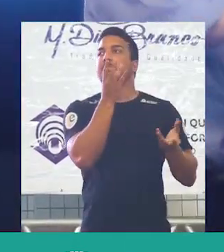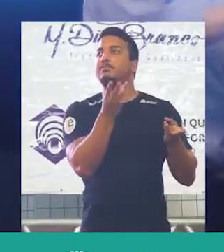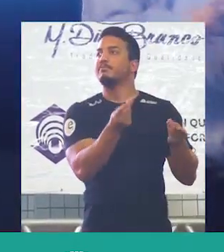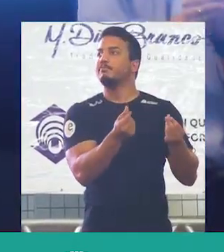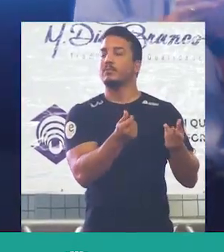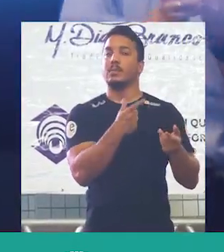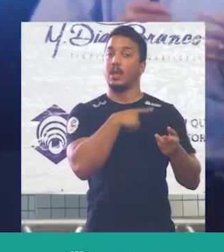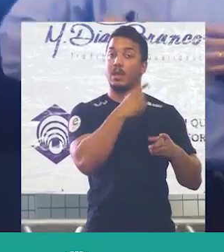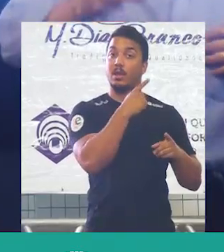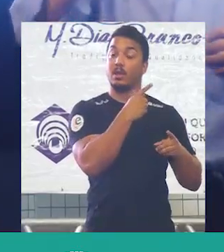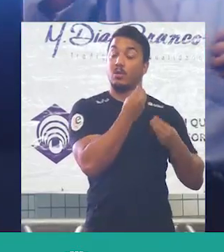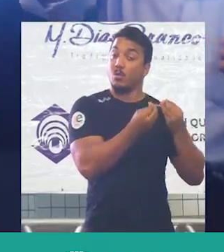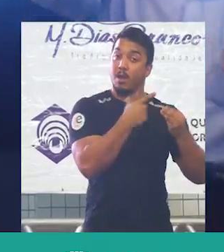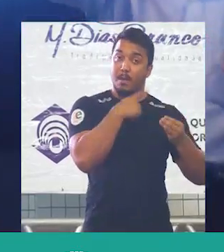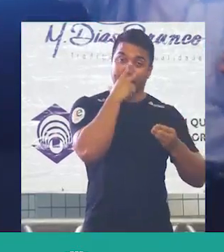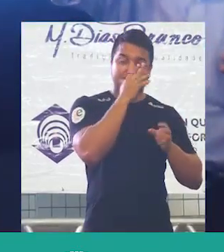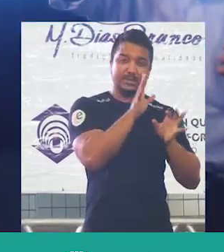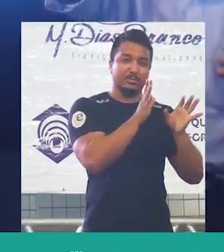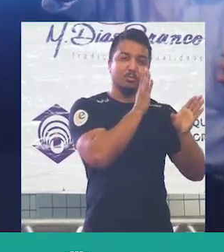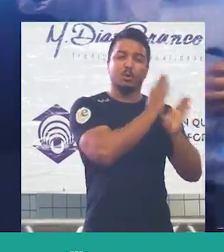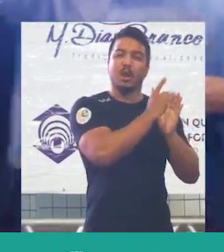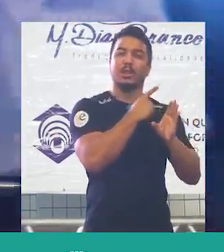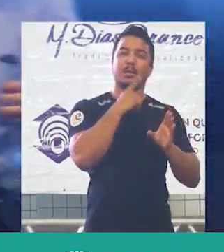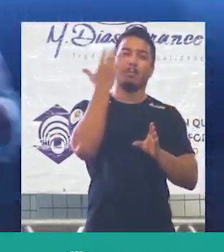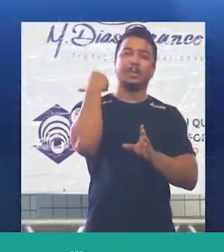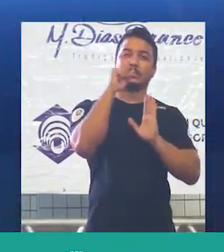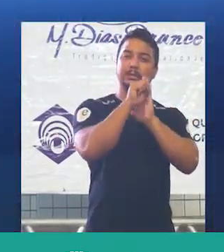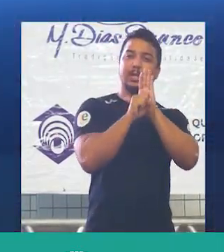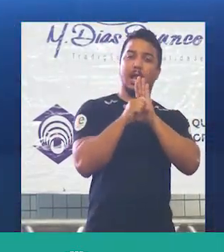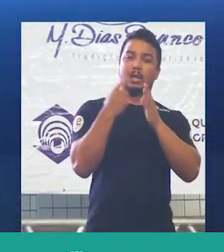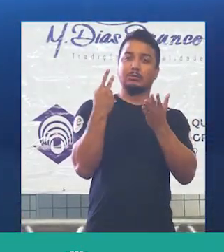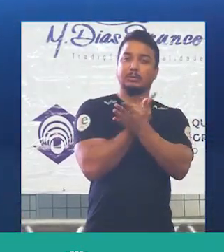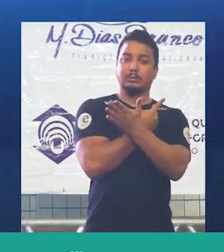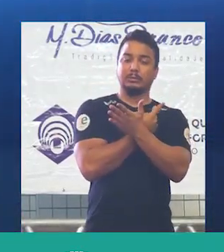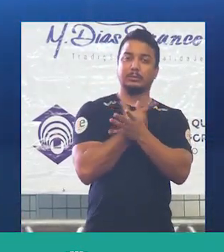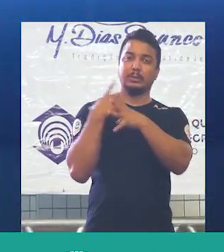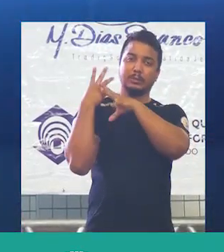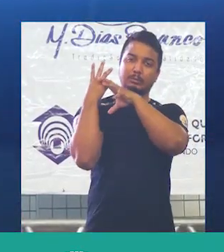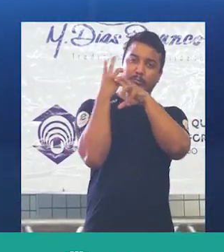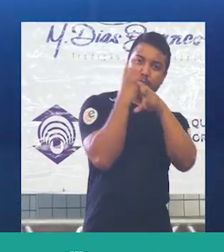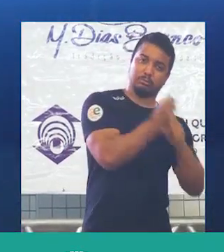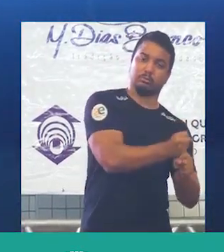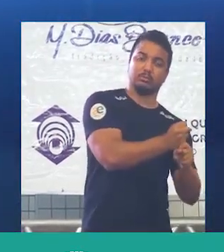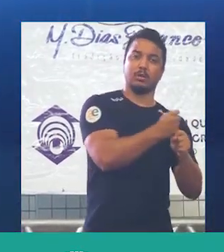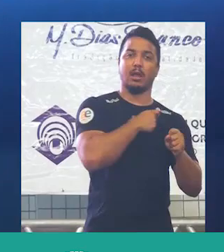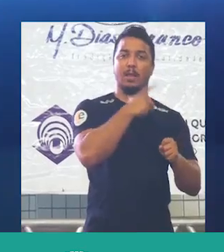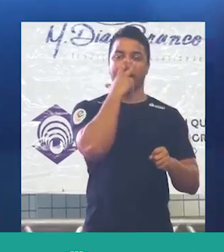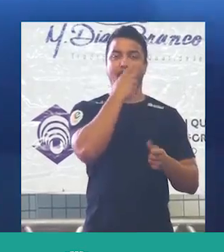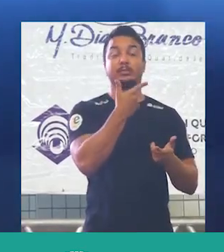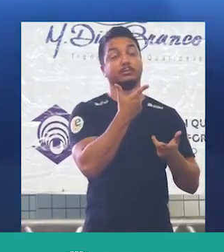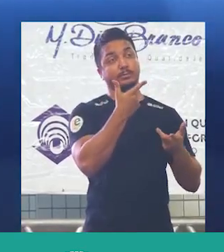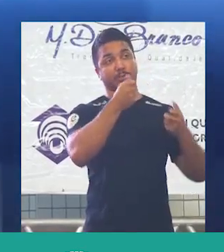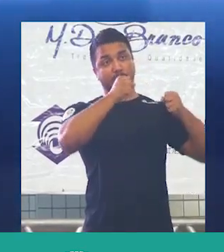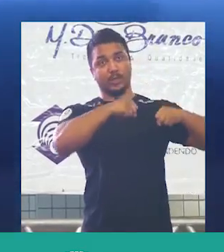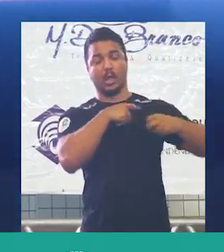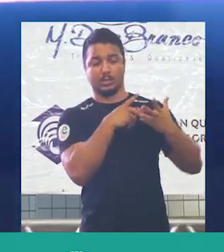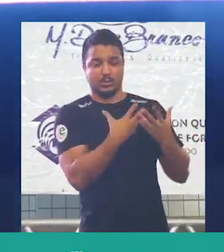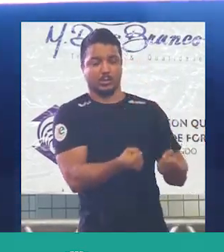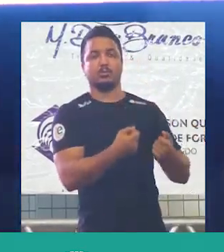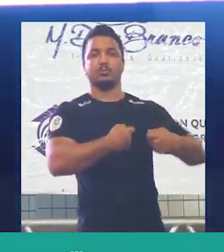um reparo às injustiças seculares que nós tivemos. Você não pode